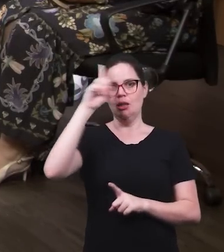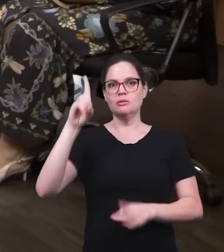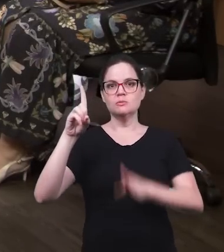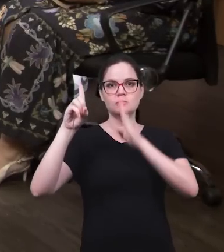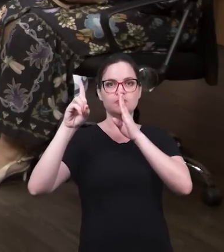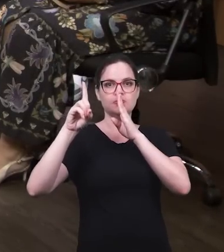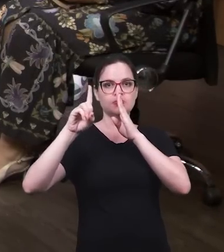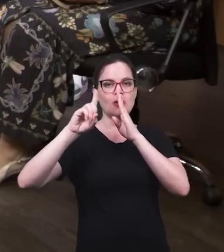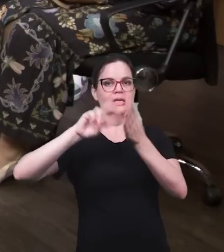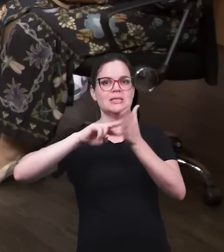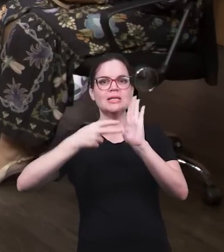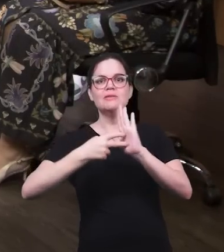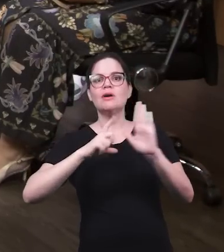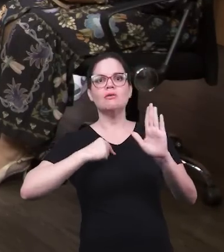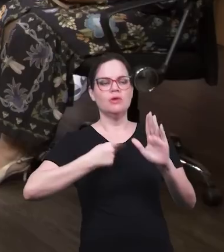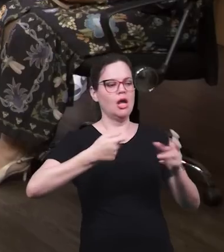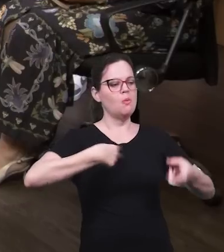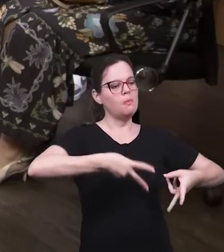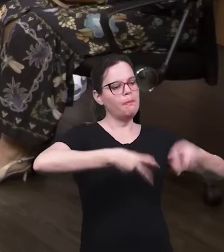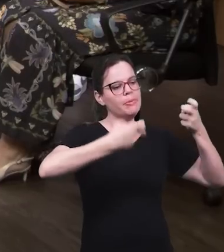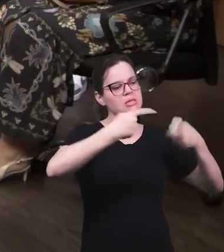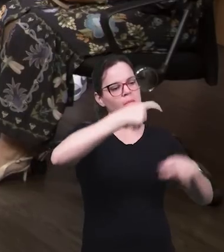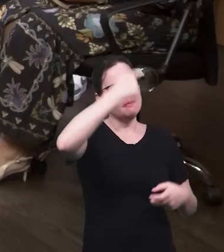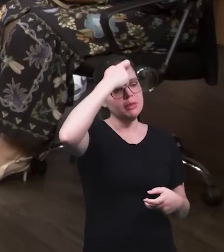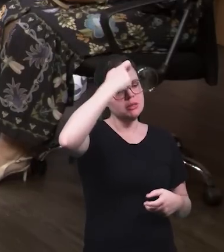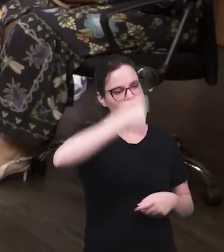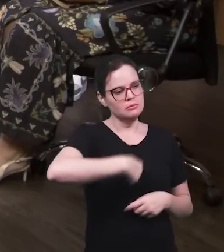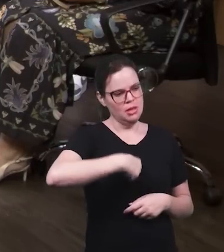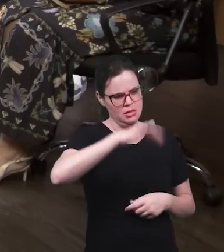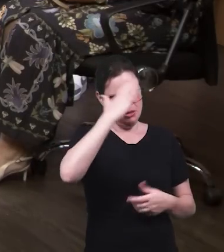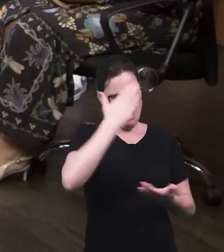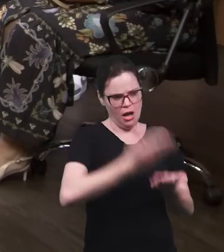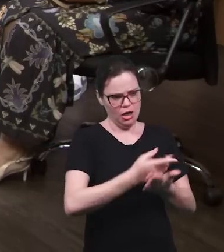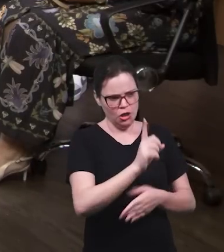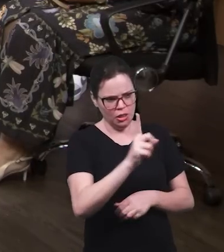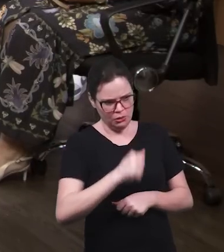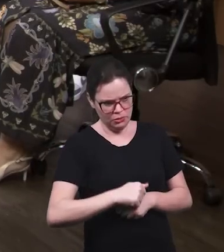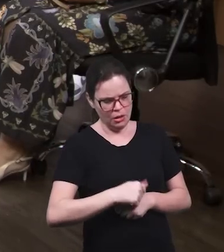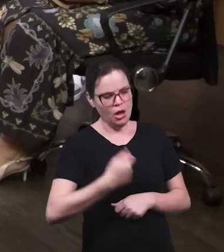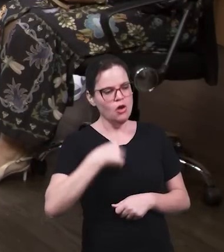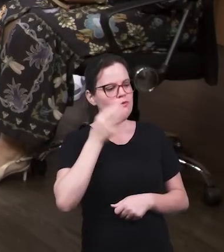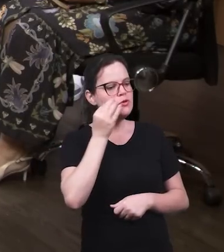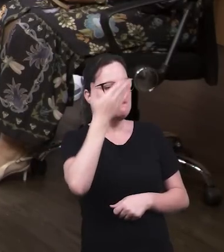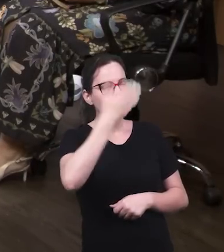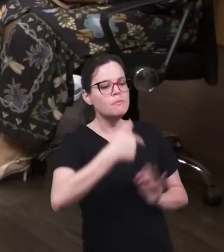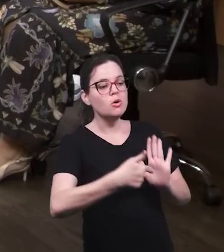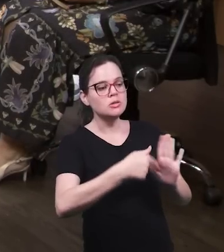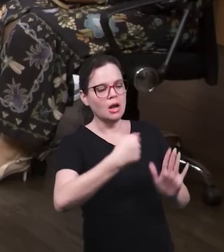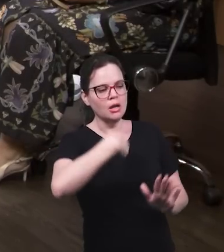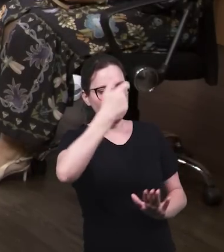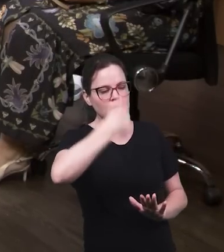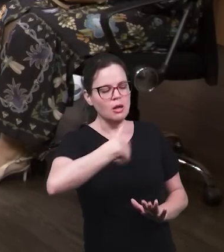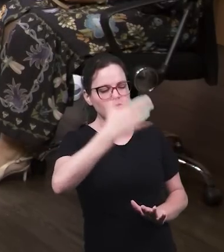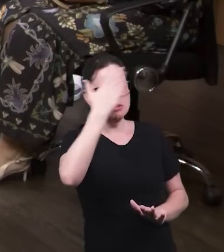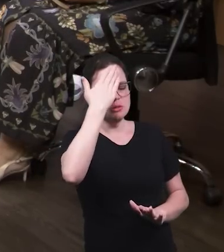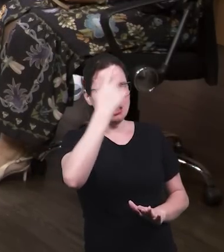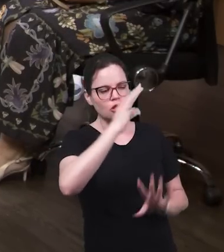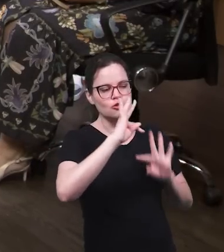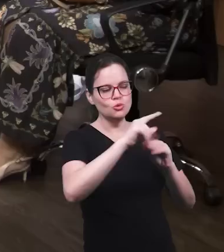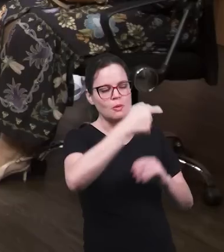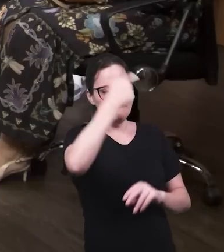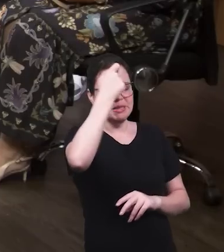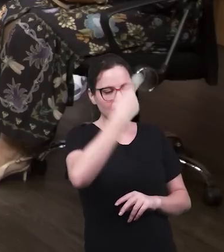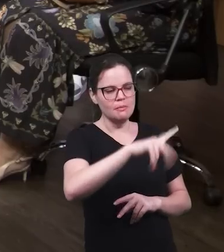silêncio de Deus falou com ela? Eu ouvi os seus pensamentos, você achou que dons não existem, e os dons existem, daqui a prova. Tudo isso o silêncio dele